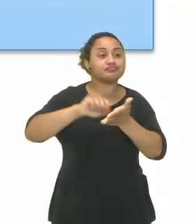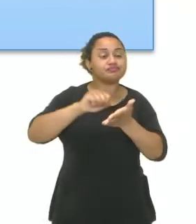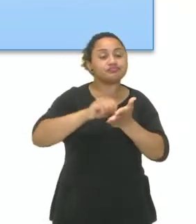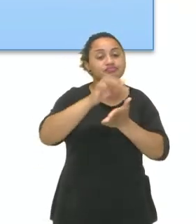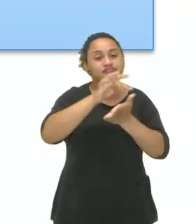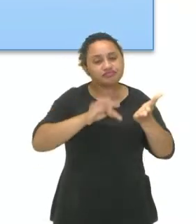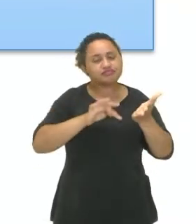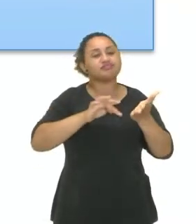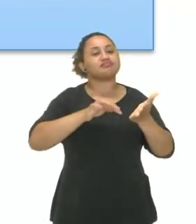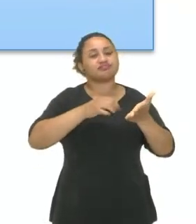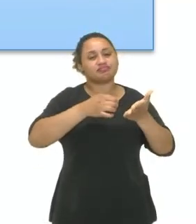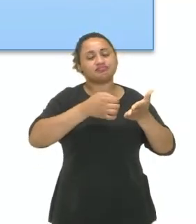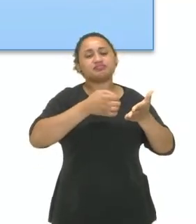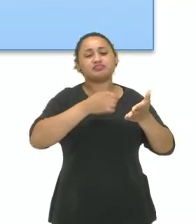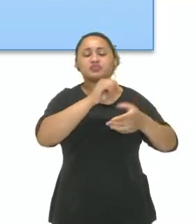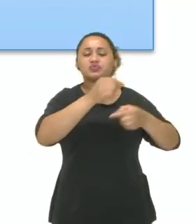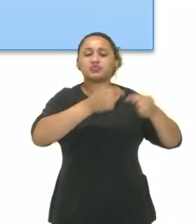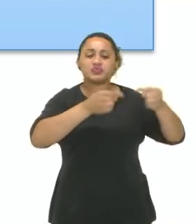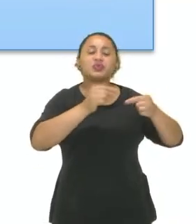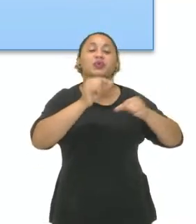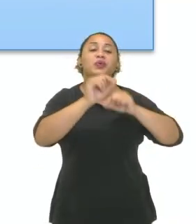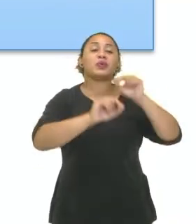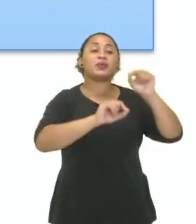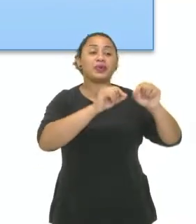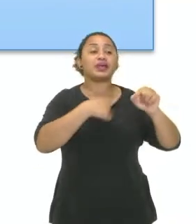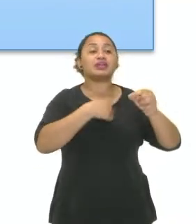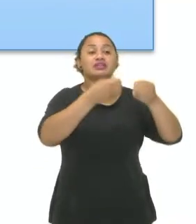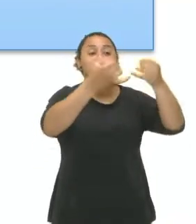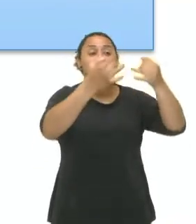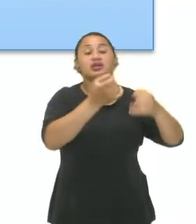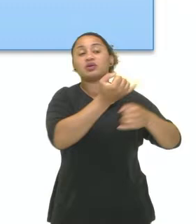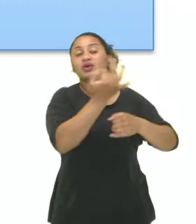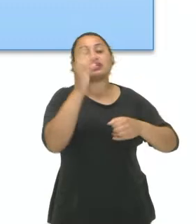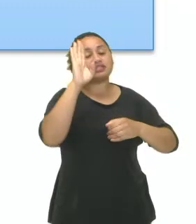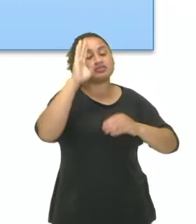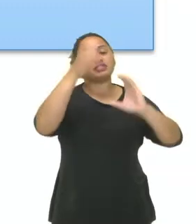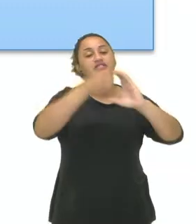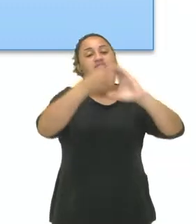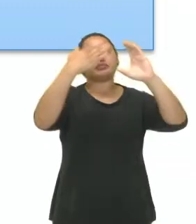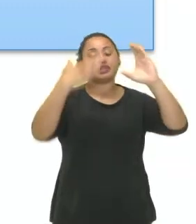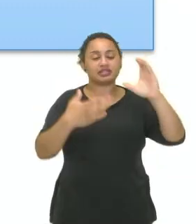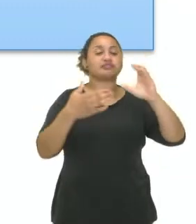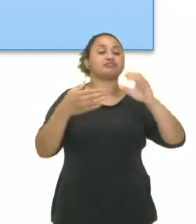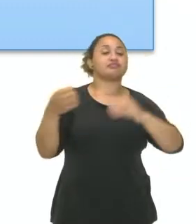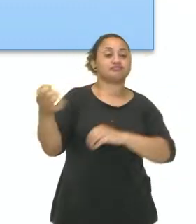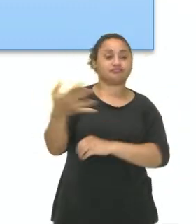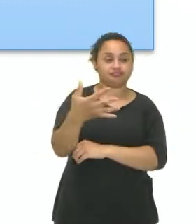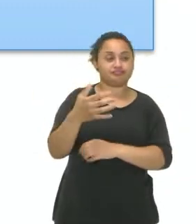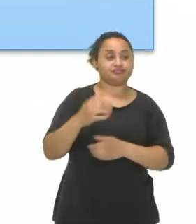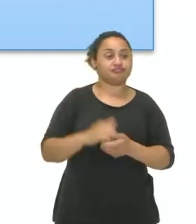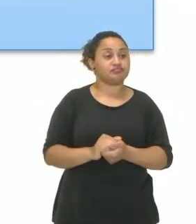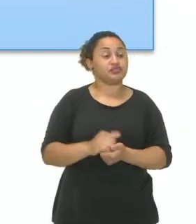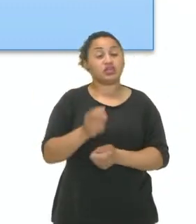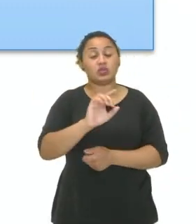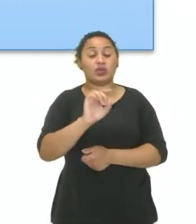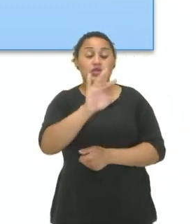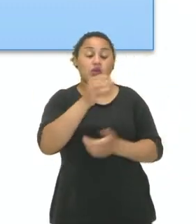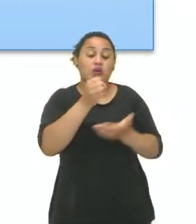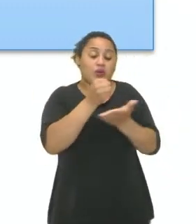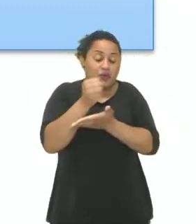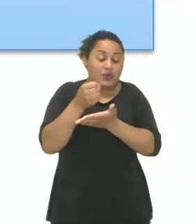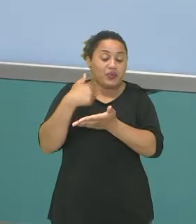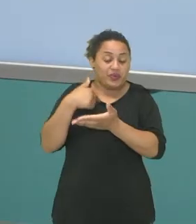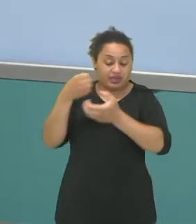texto dissertativo descrevendo quais são as principais características da modernidade. Não apenas baseado no que nós